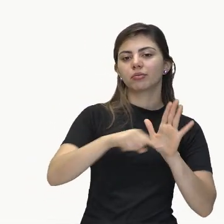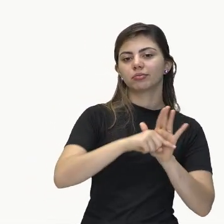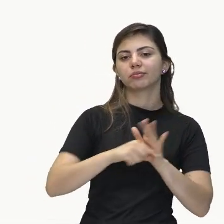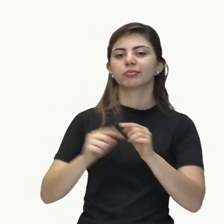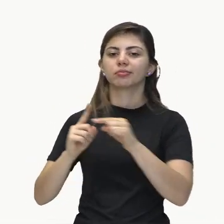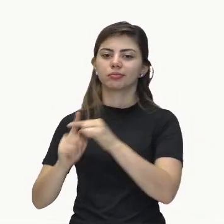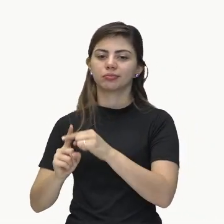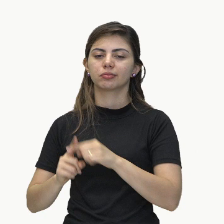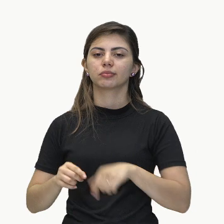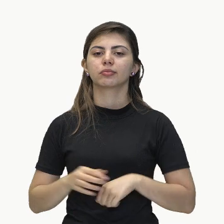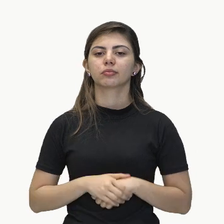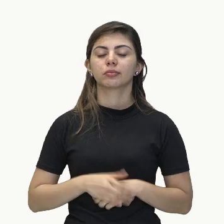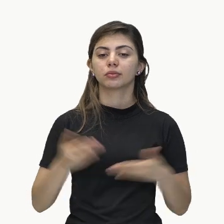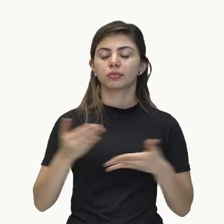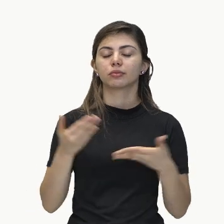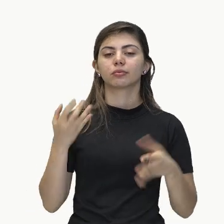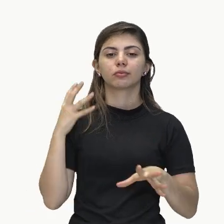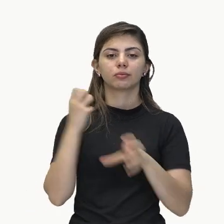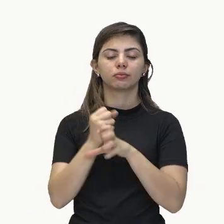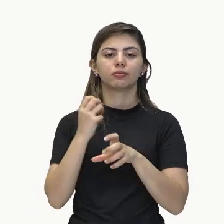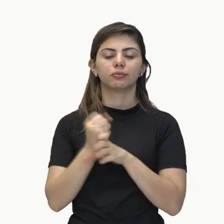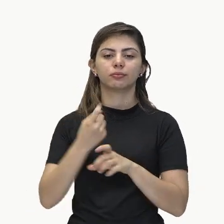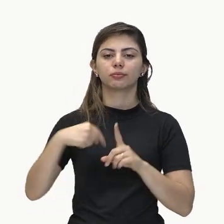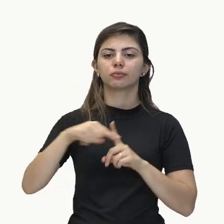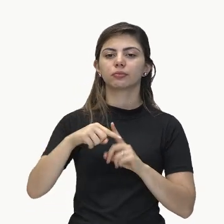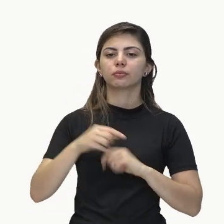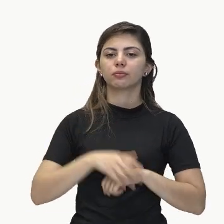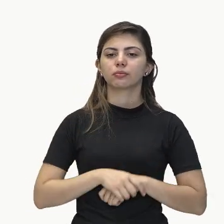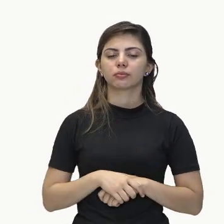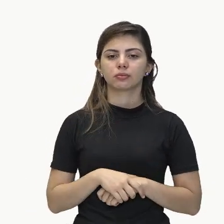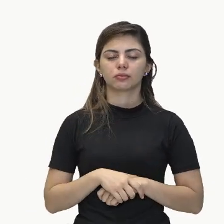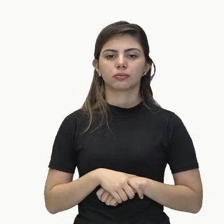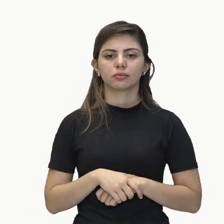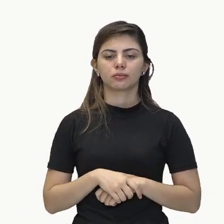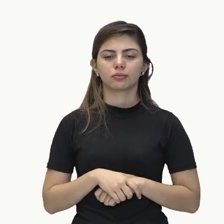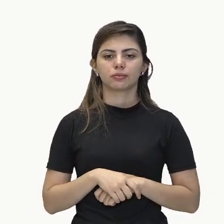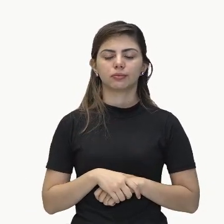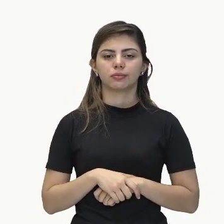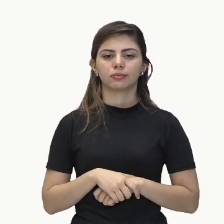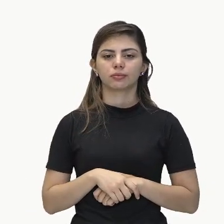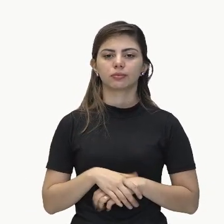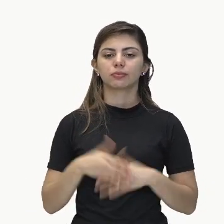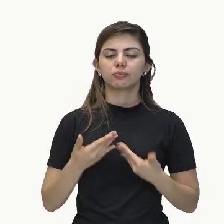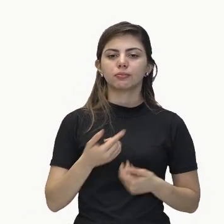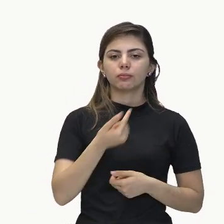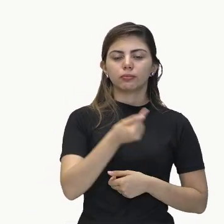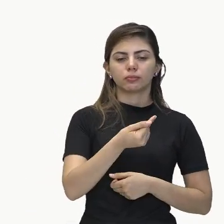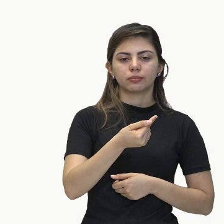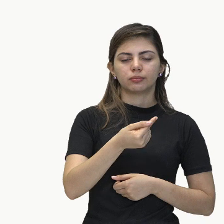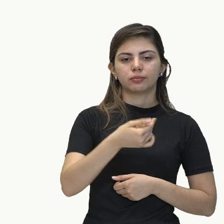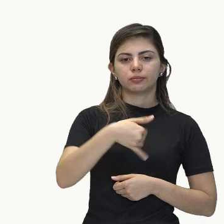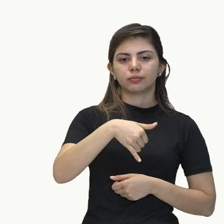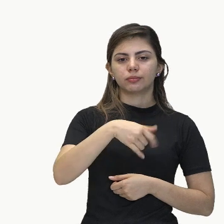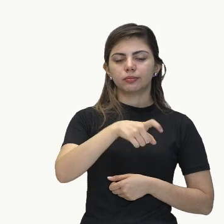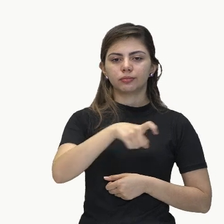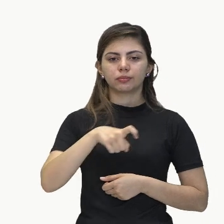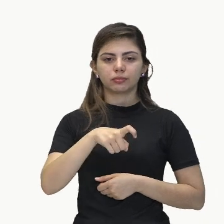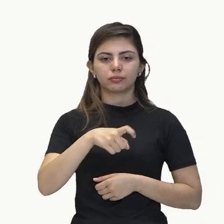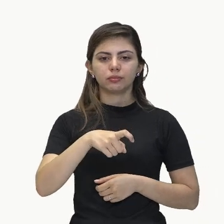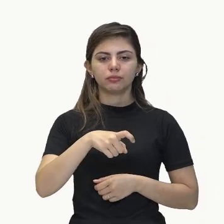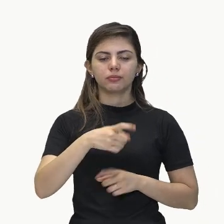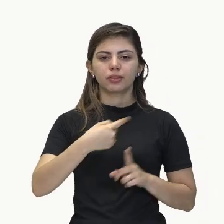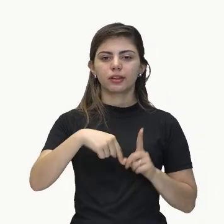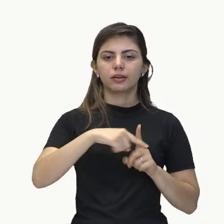aí eu vou somar aqui as minhas equações. Então, 7x menos, né?